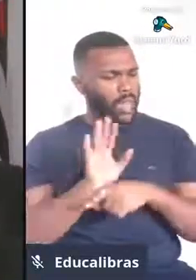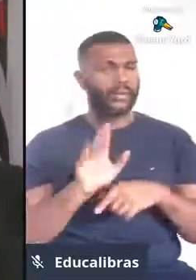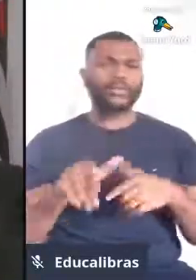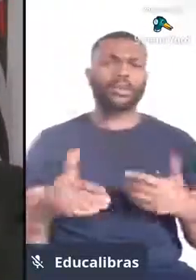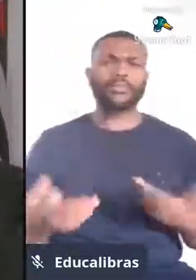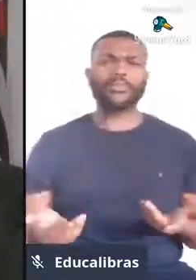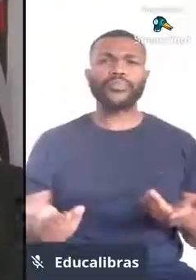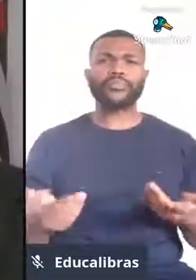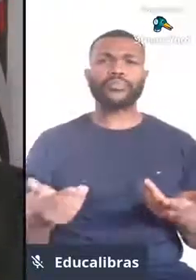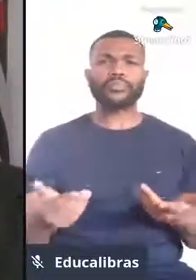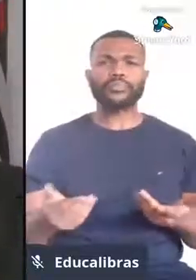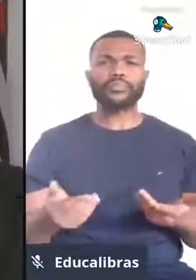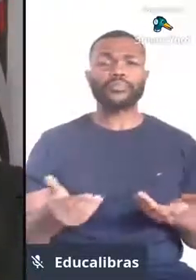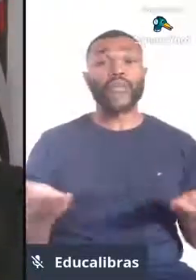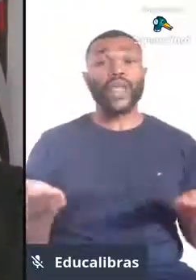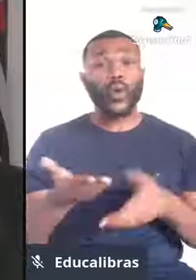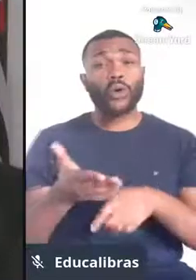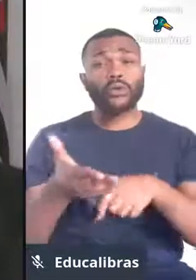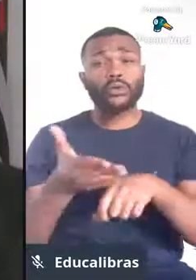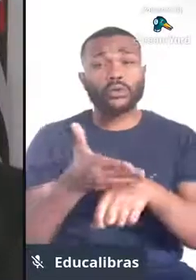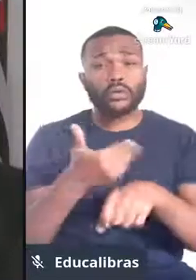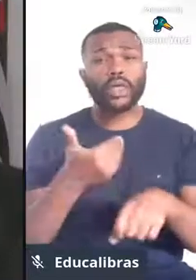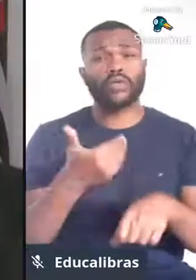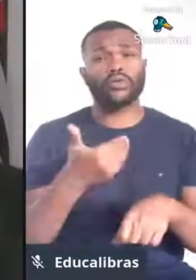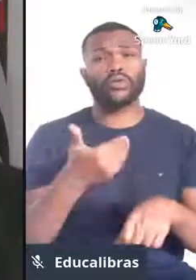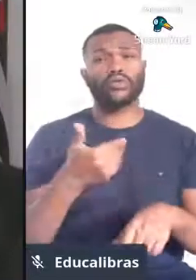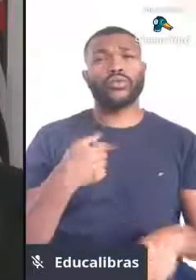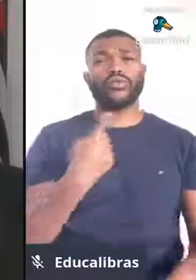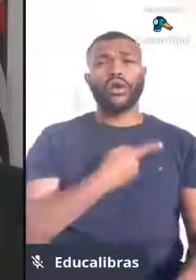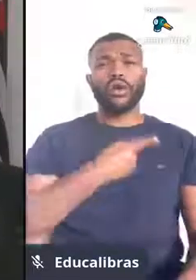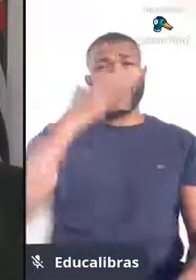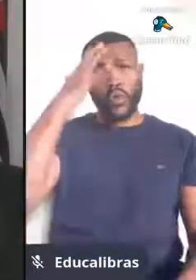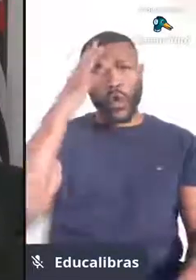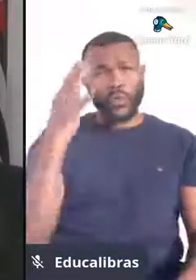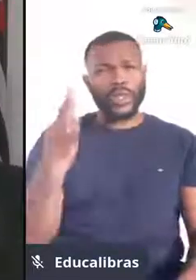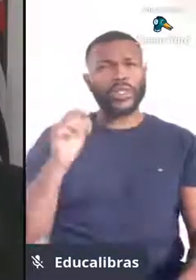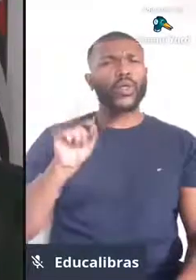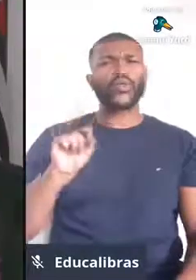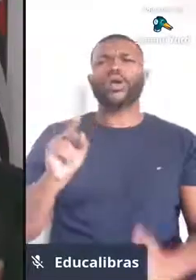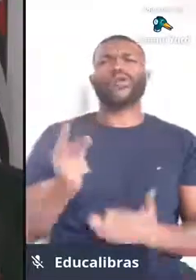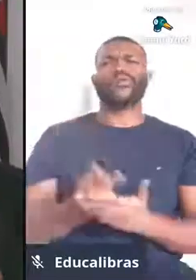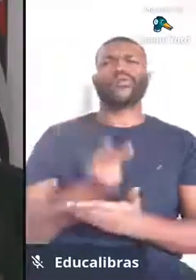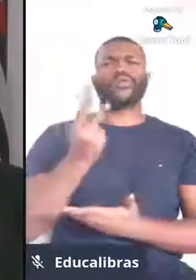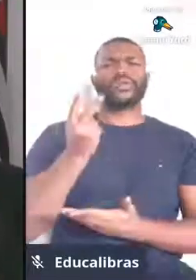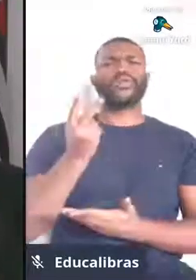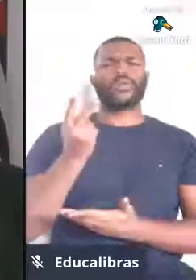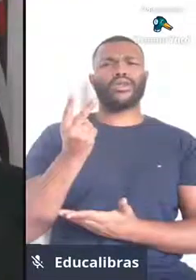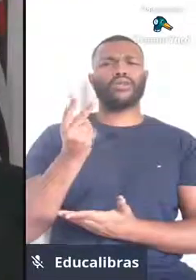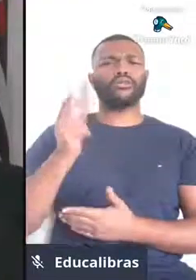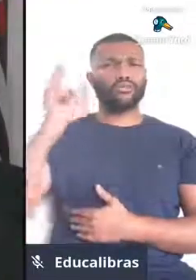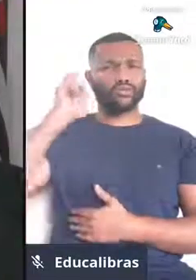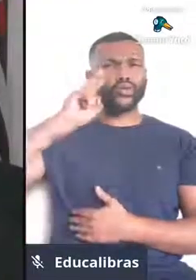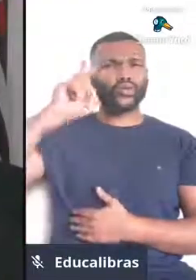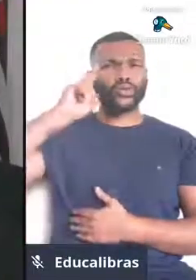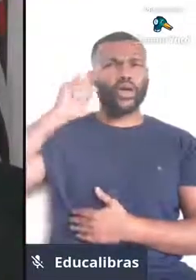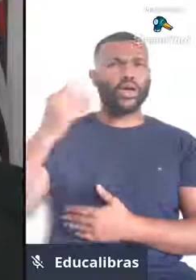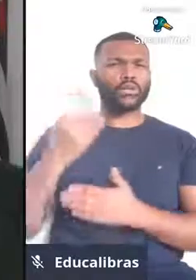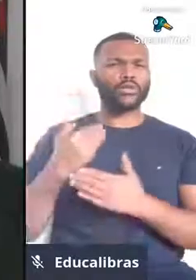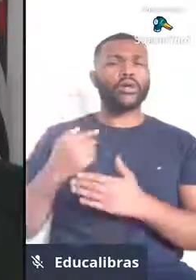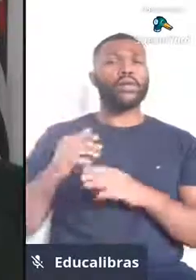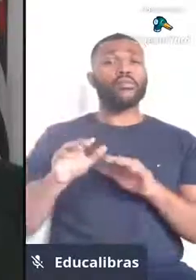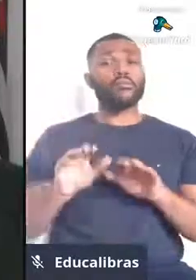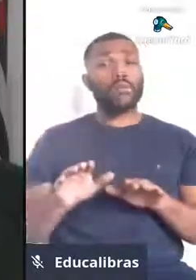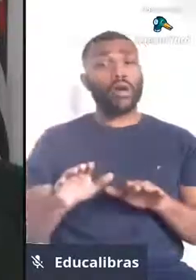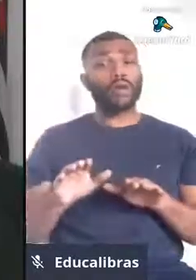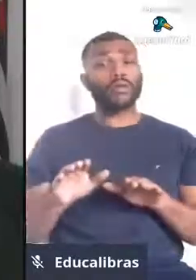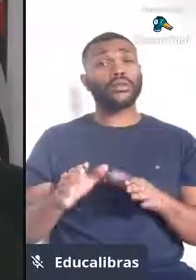é muito cedo para a gente entender o que está acontecendo em termos históricos, mas é a